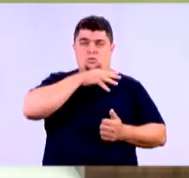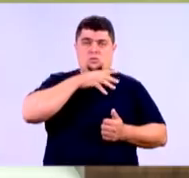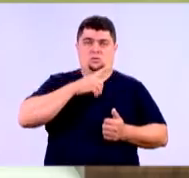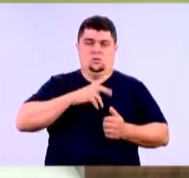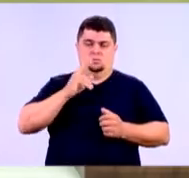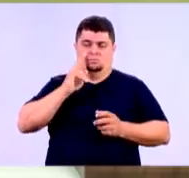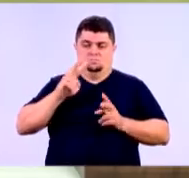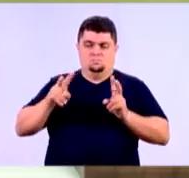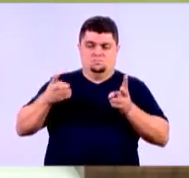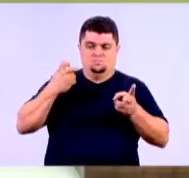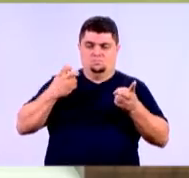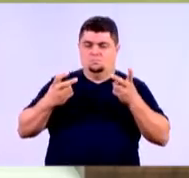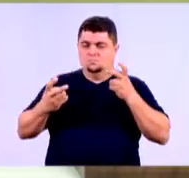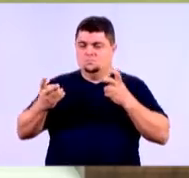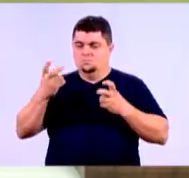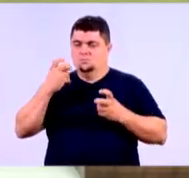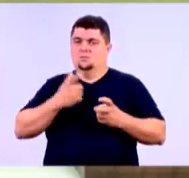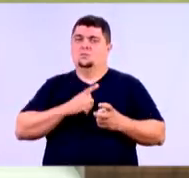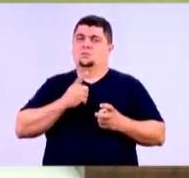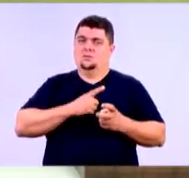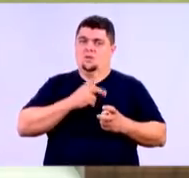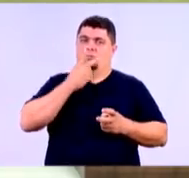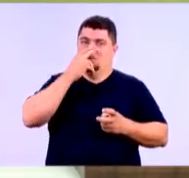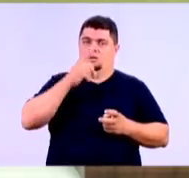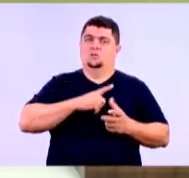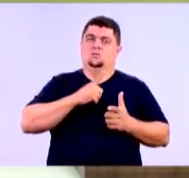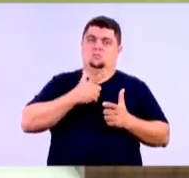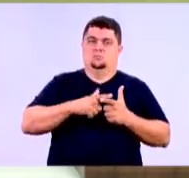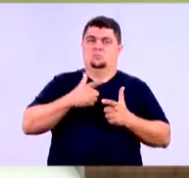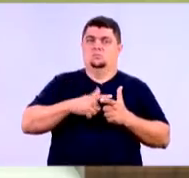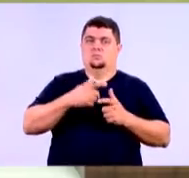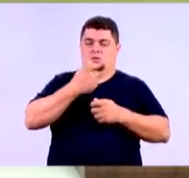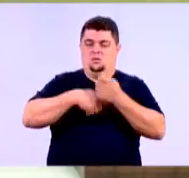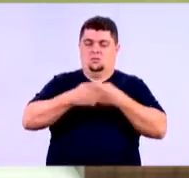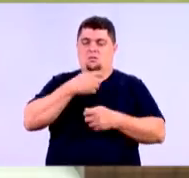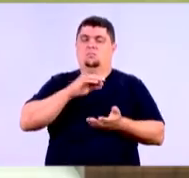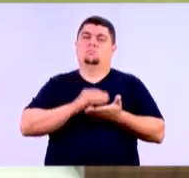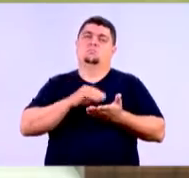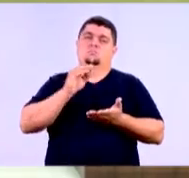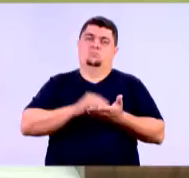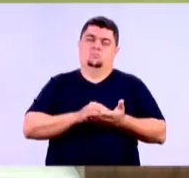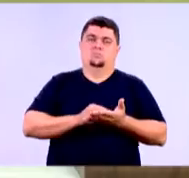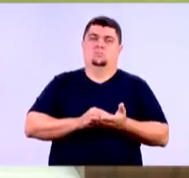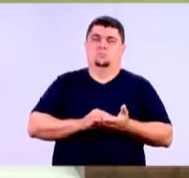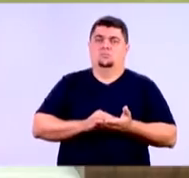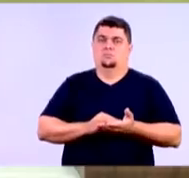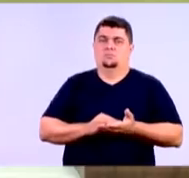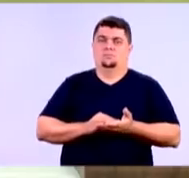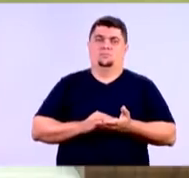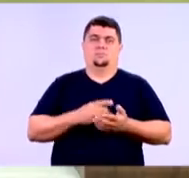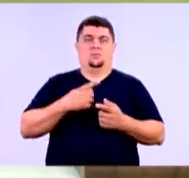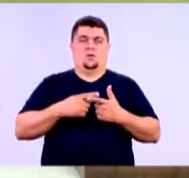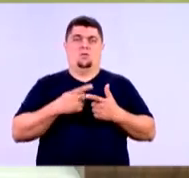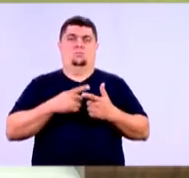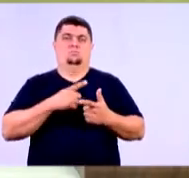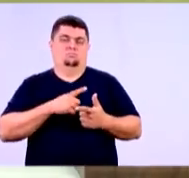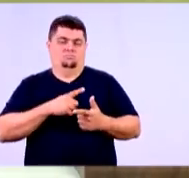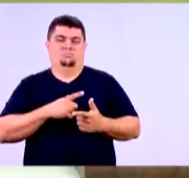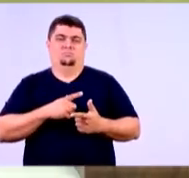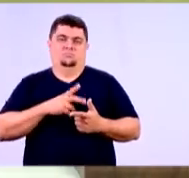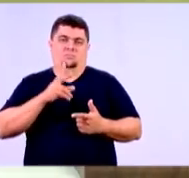as informações e verificar que essa empresa ela talvez não esteja sendo administrada da melhor maneira possível, o que vai